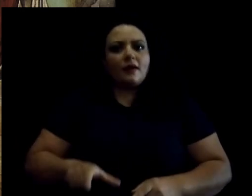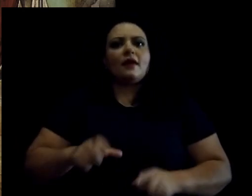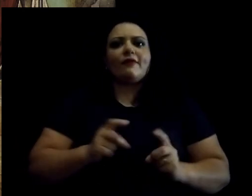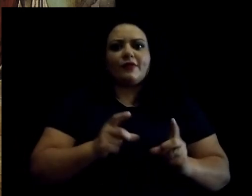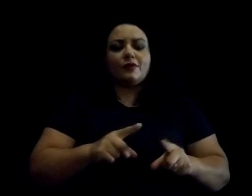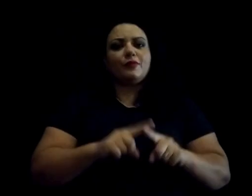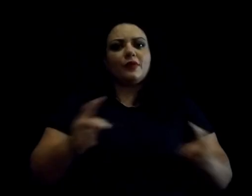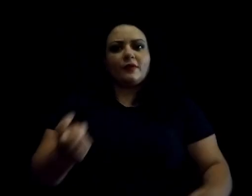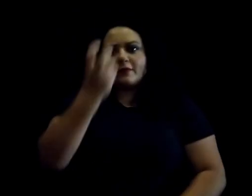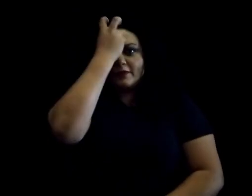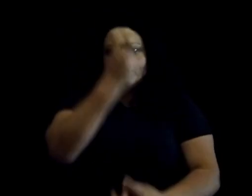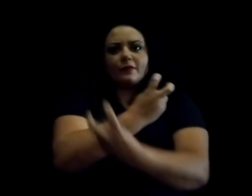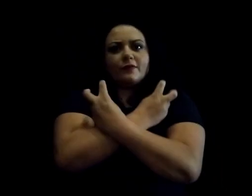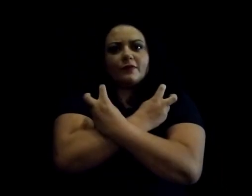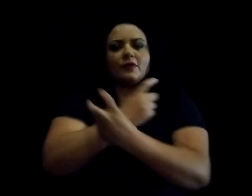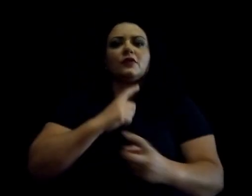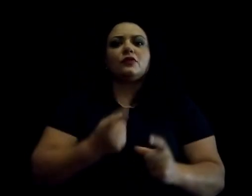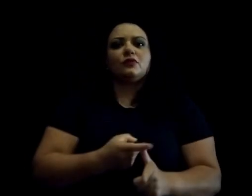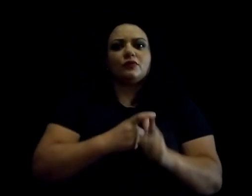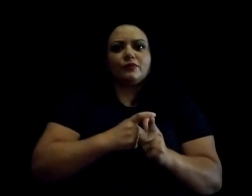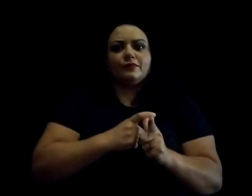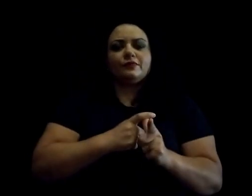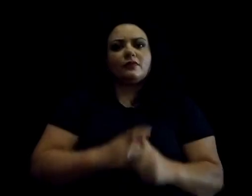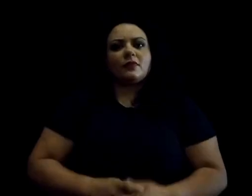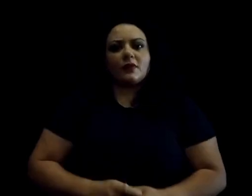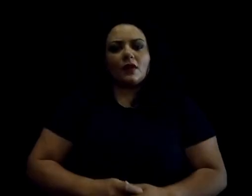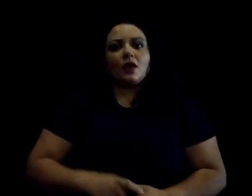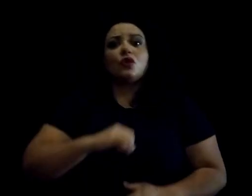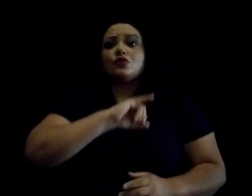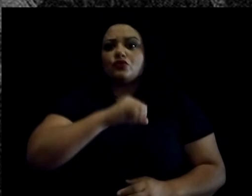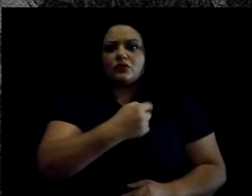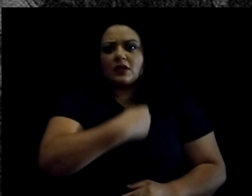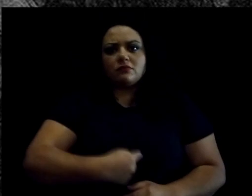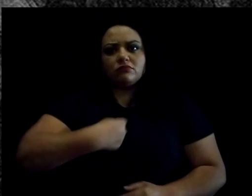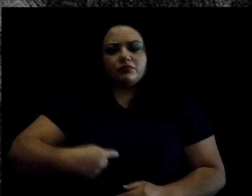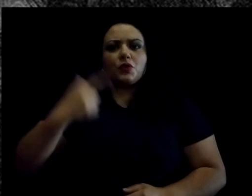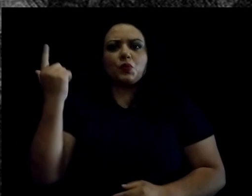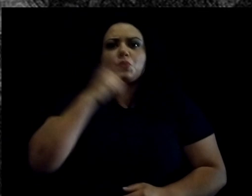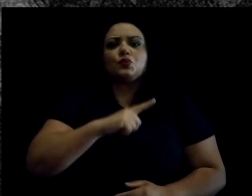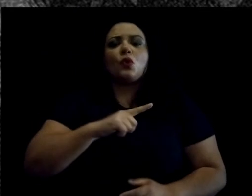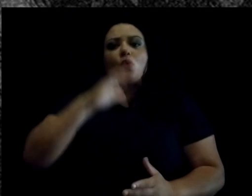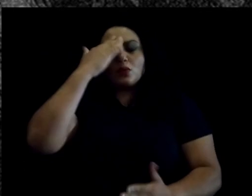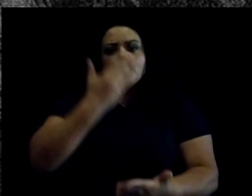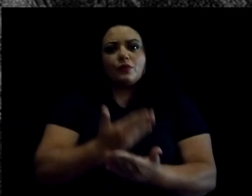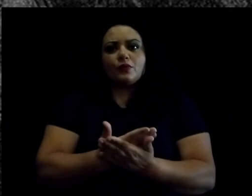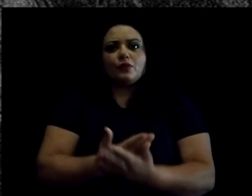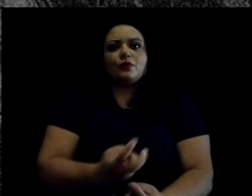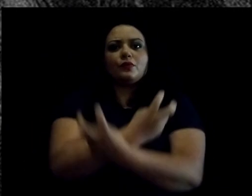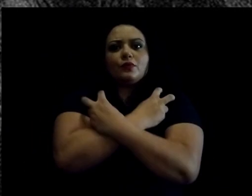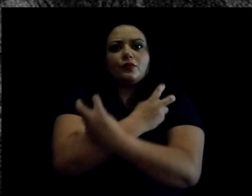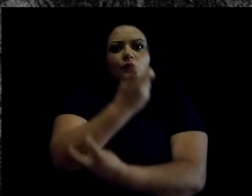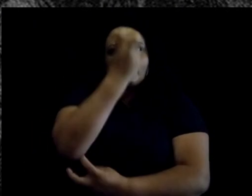alta conta. Como José havia conquistado a confiança do faraó, foram muito bem tratados durante